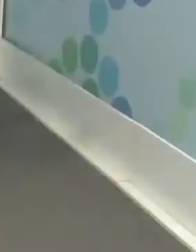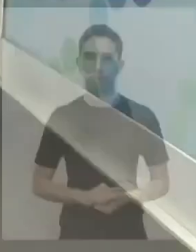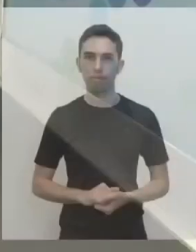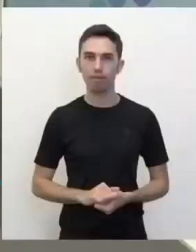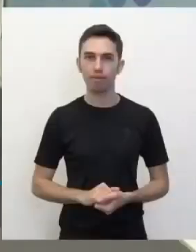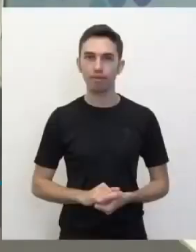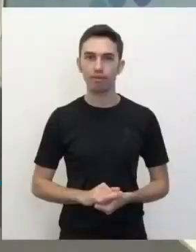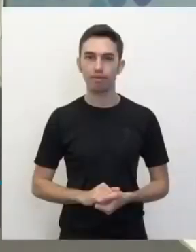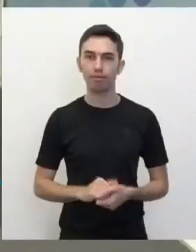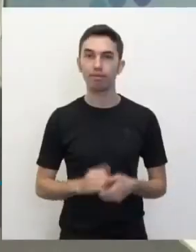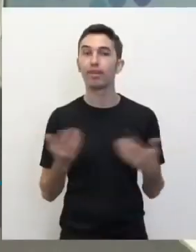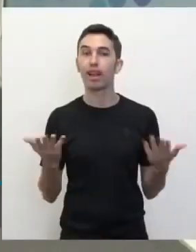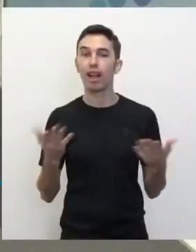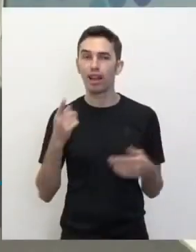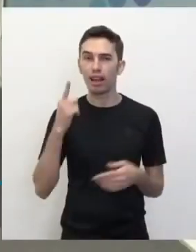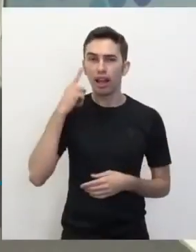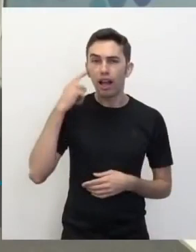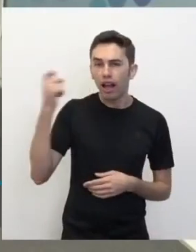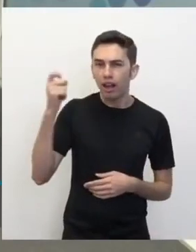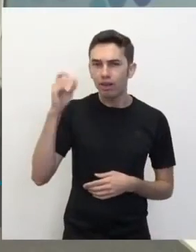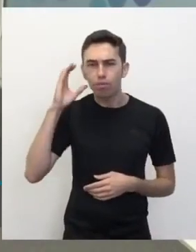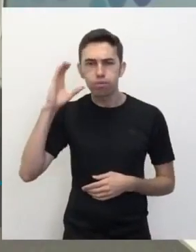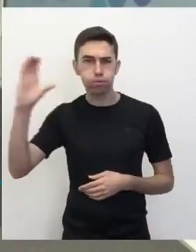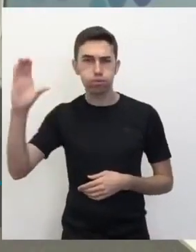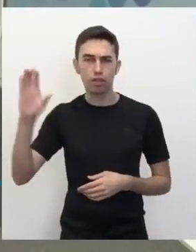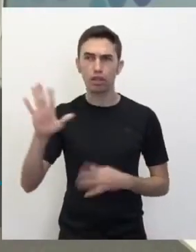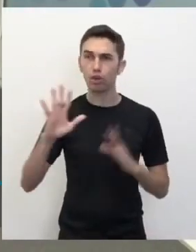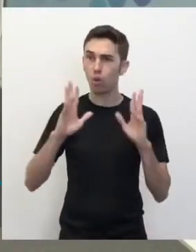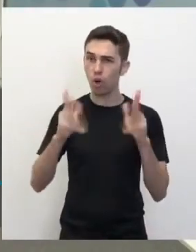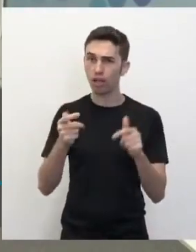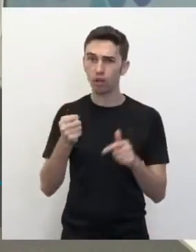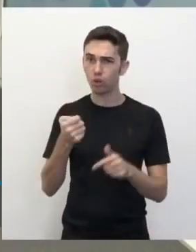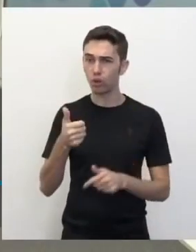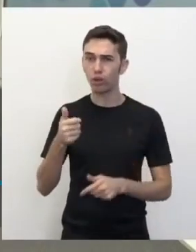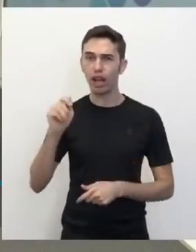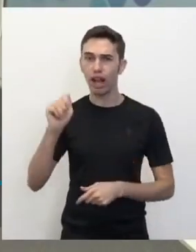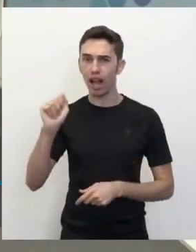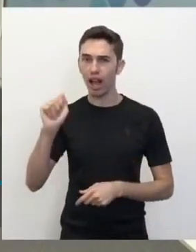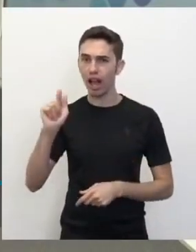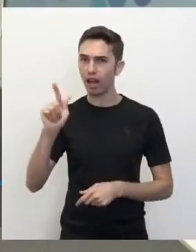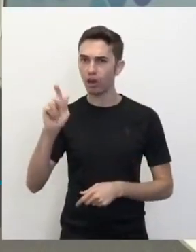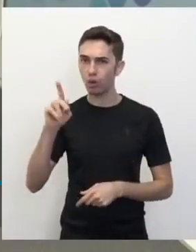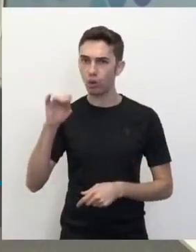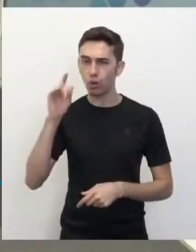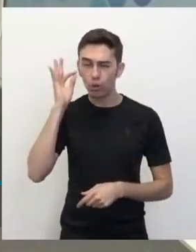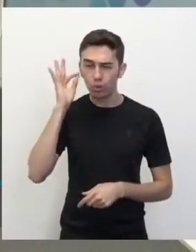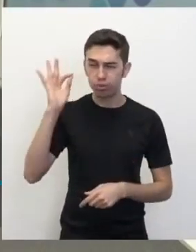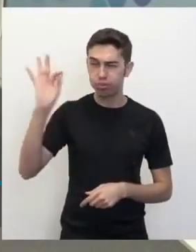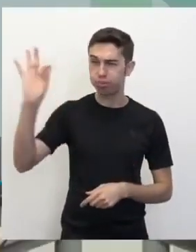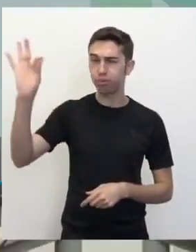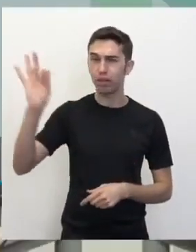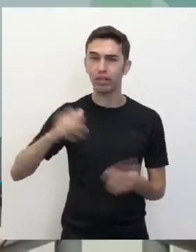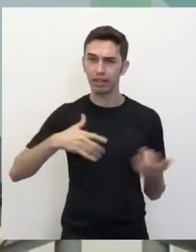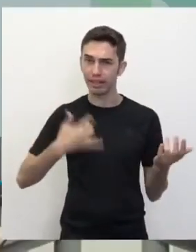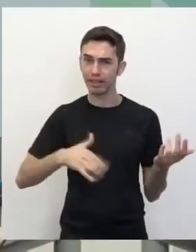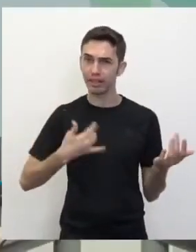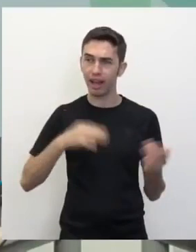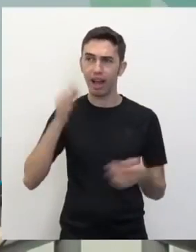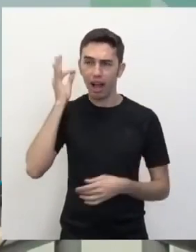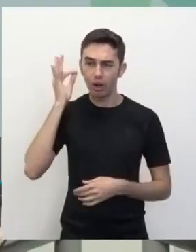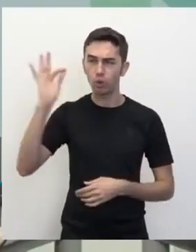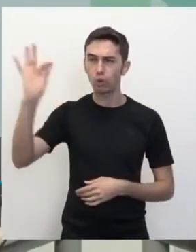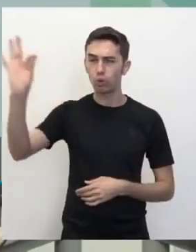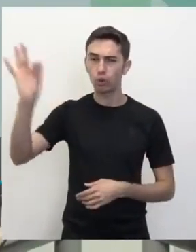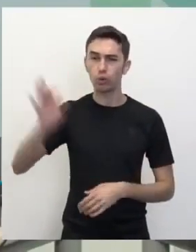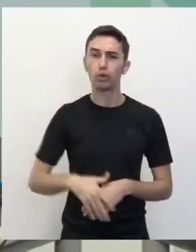E aí, grave ou agudo? Agudo. A maioria colocando, inclusive, que era a guitarra, né? Colocando agudo. Eu